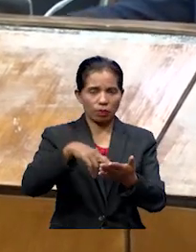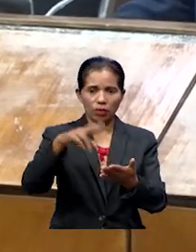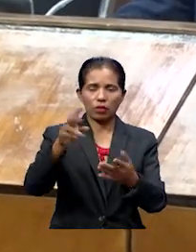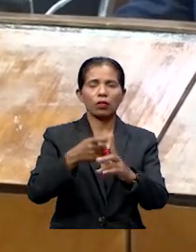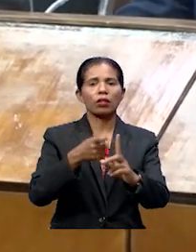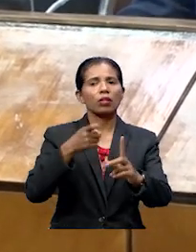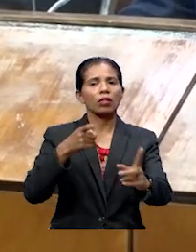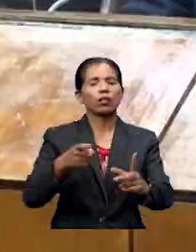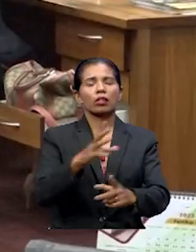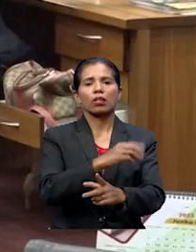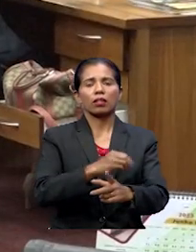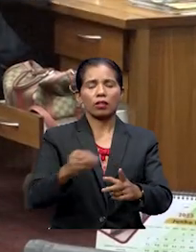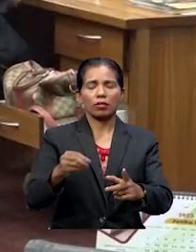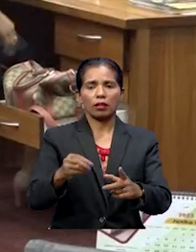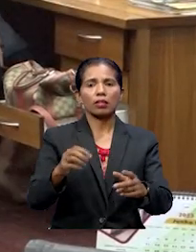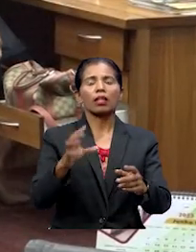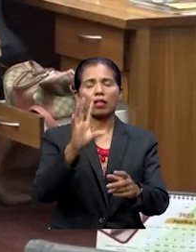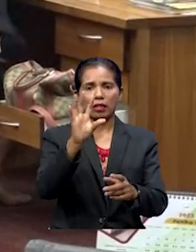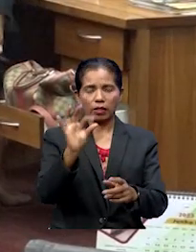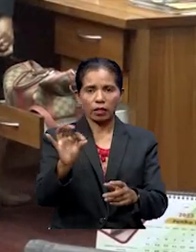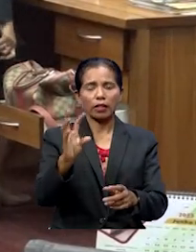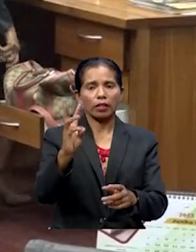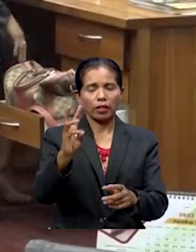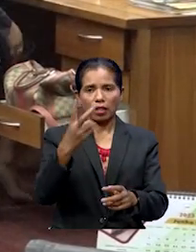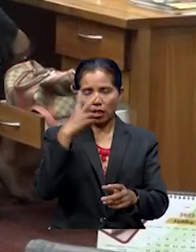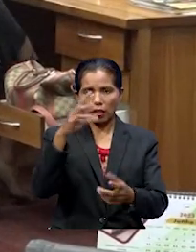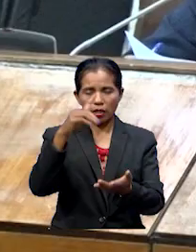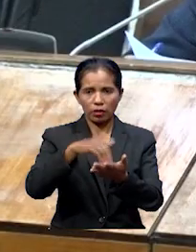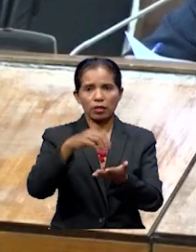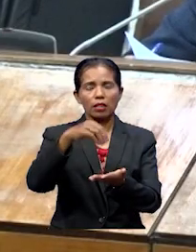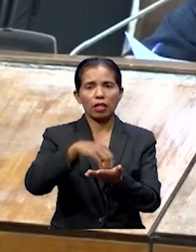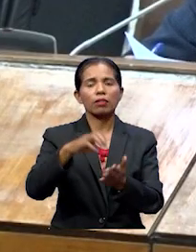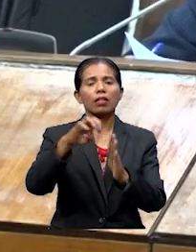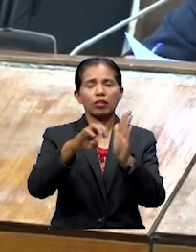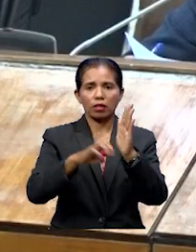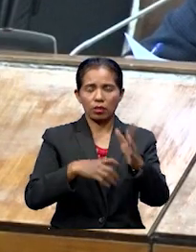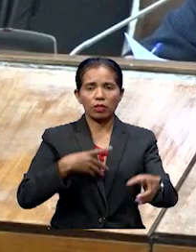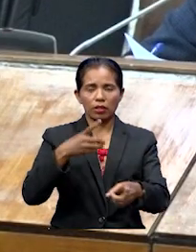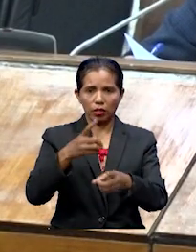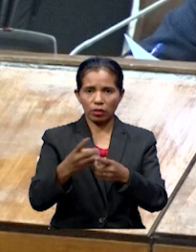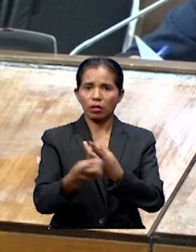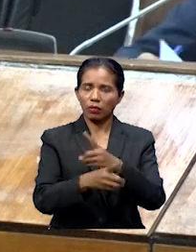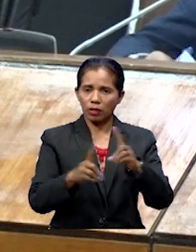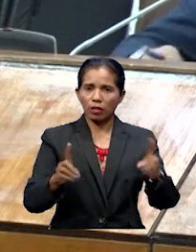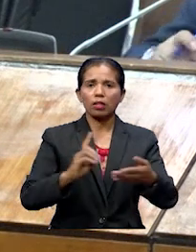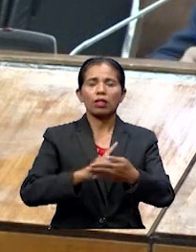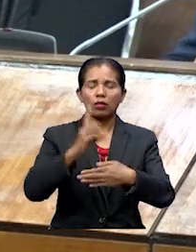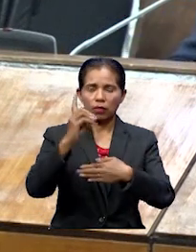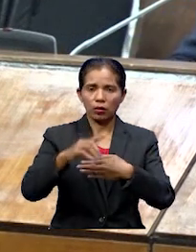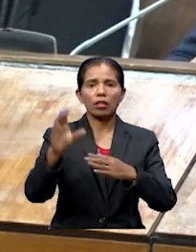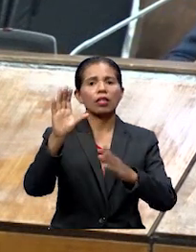compõe Rússia área principal nem Hanesan afirma fila falha Estado Direito Democrático, desenvolvimento capital